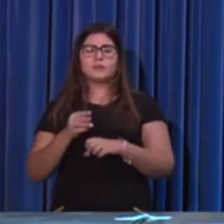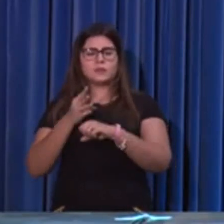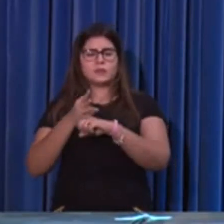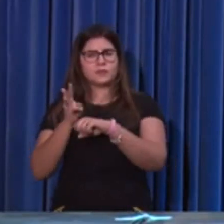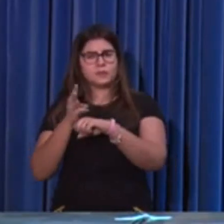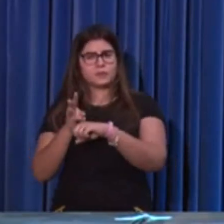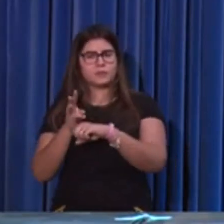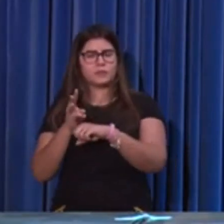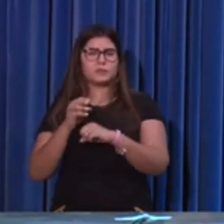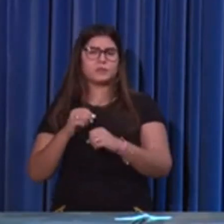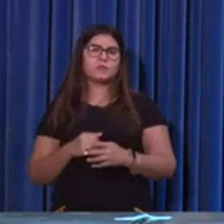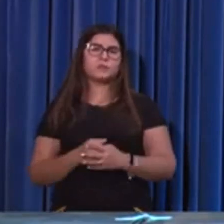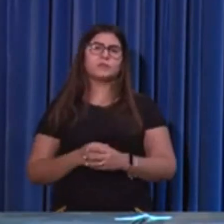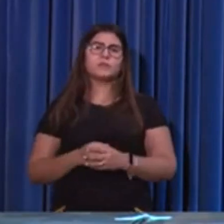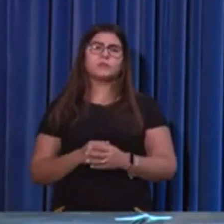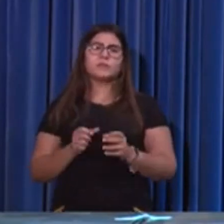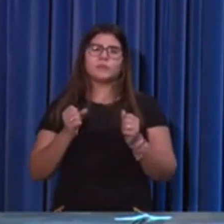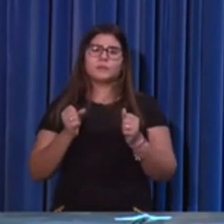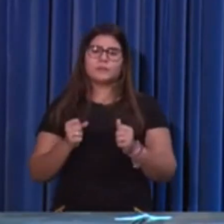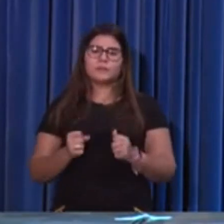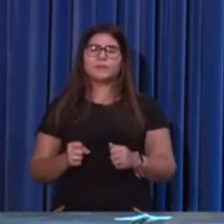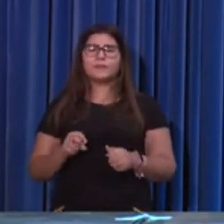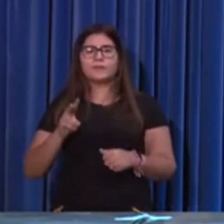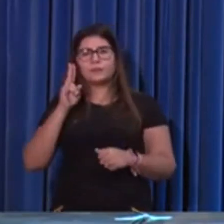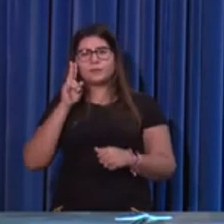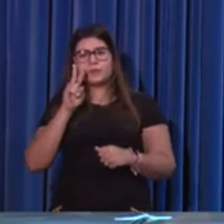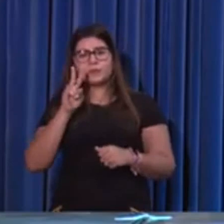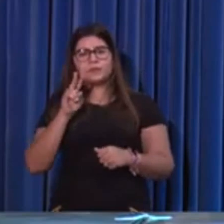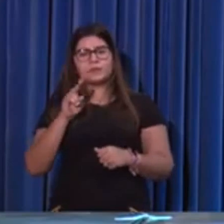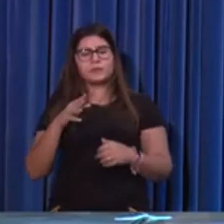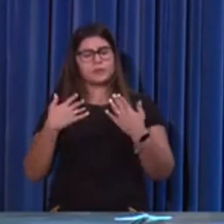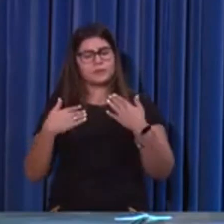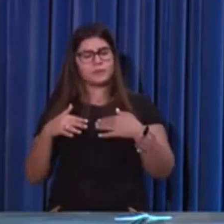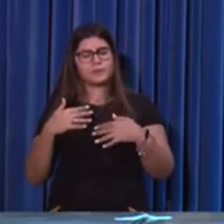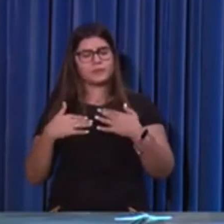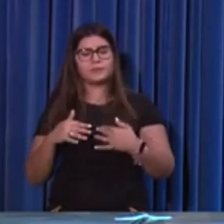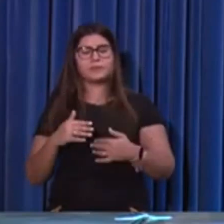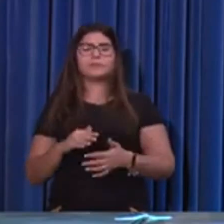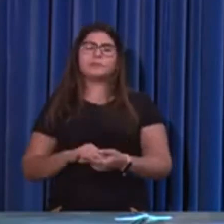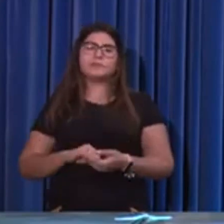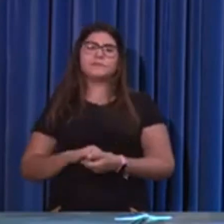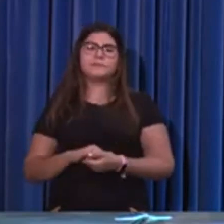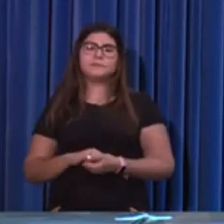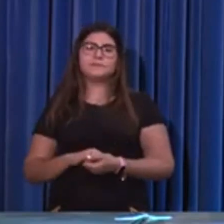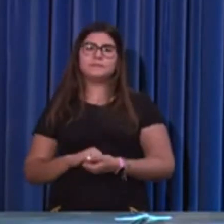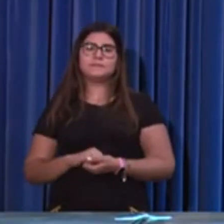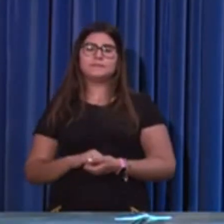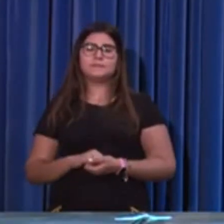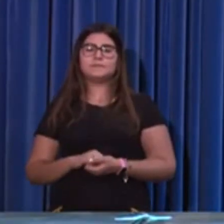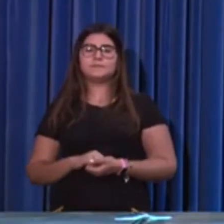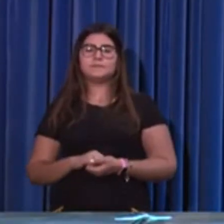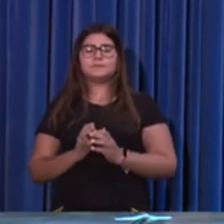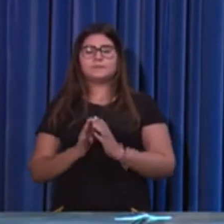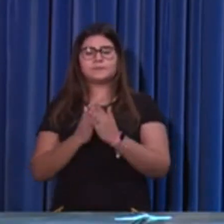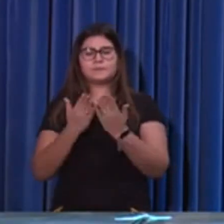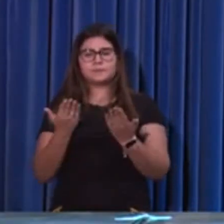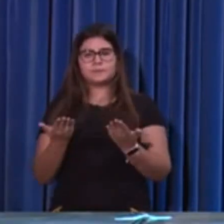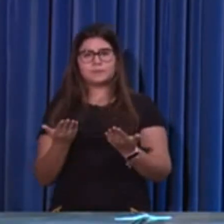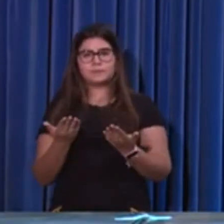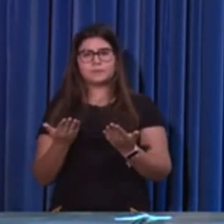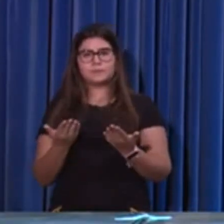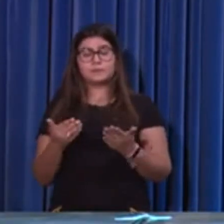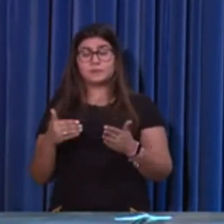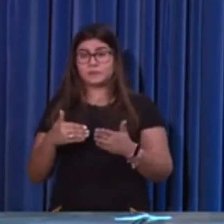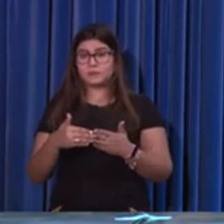pode fazer todos os estudos, a sequência de 1 ao 6 ali. Esse livro de Malaquias é o